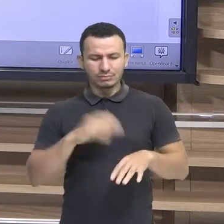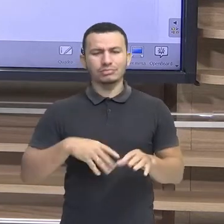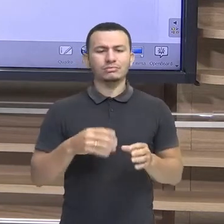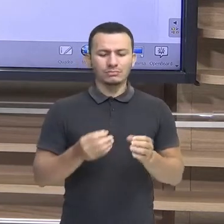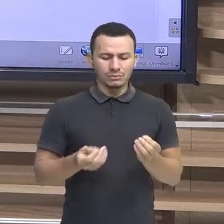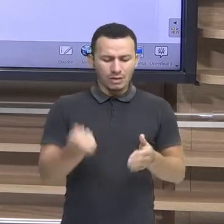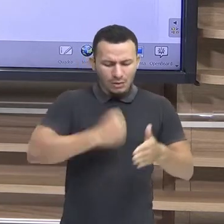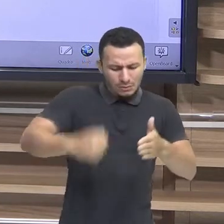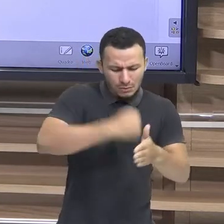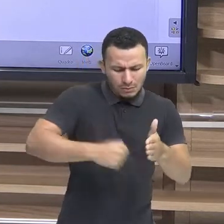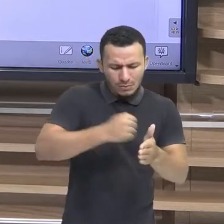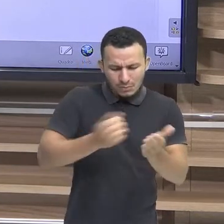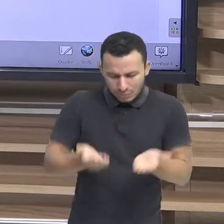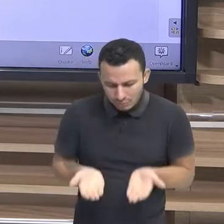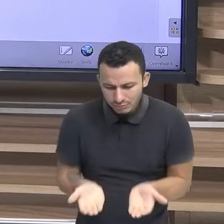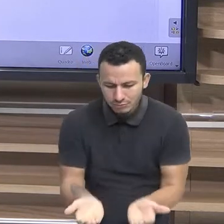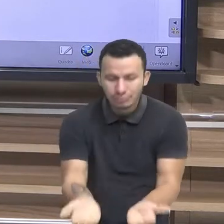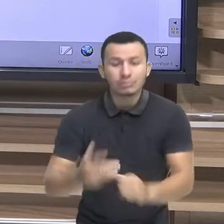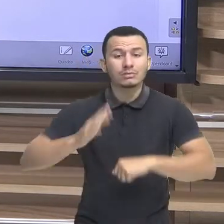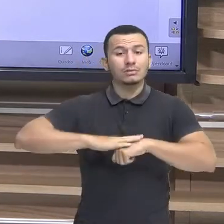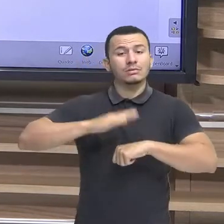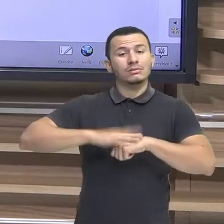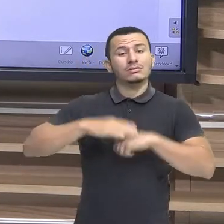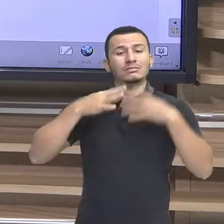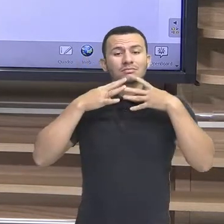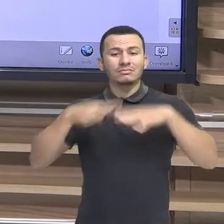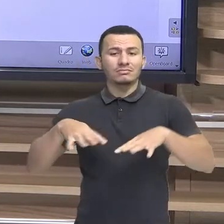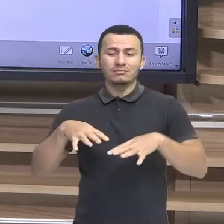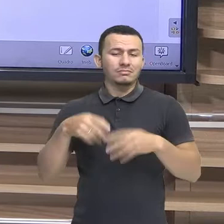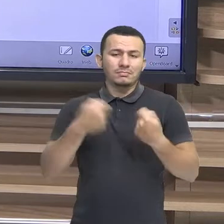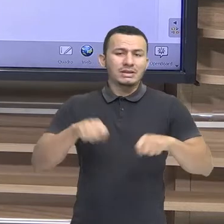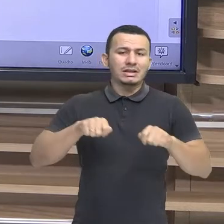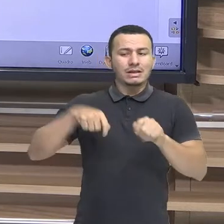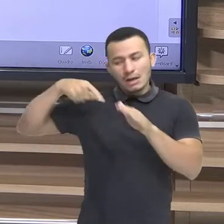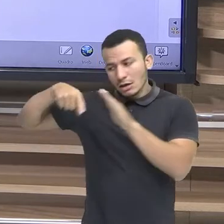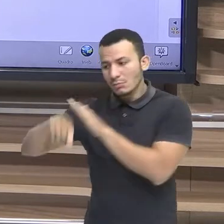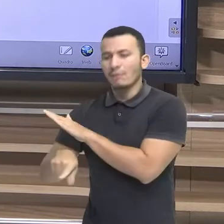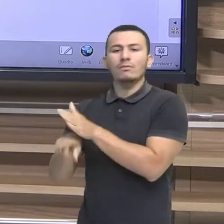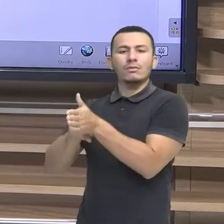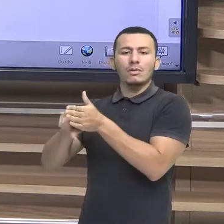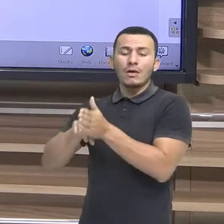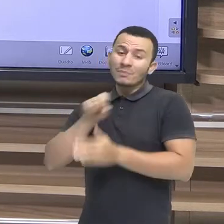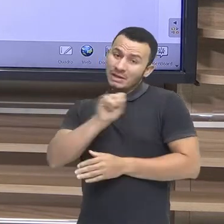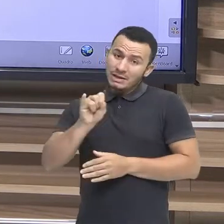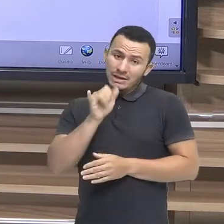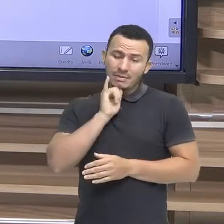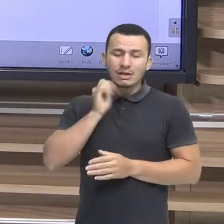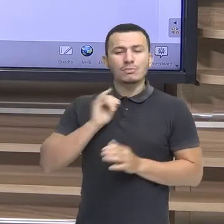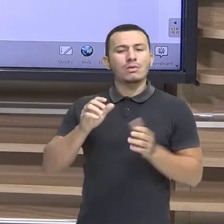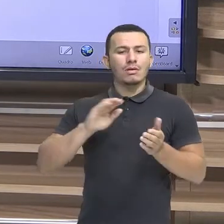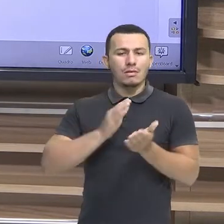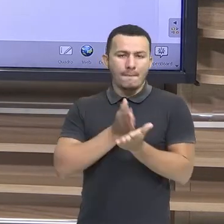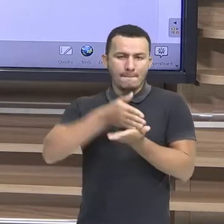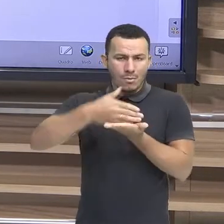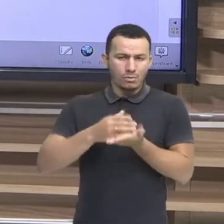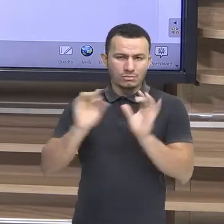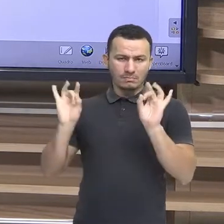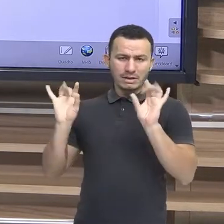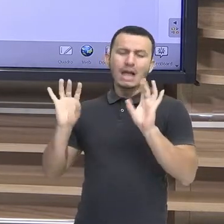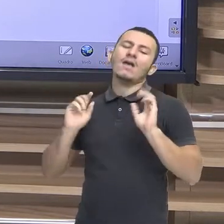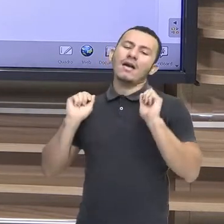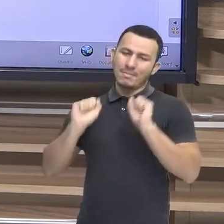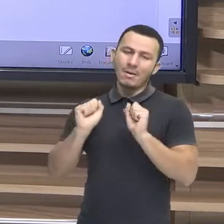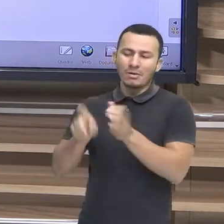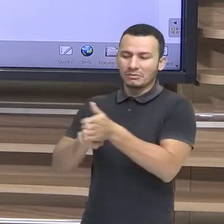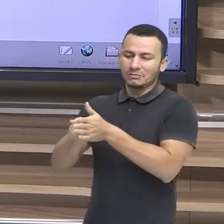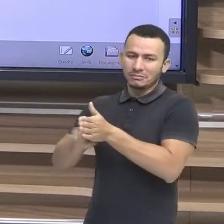joga no forno lá e o bolo vai sair. Então não precisa né? A não ser que queira fazer um bolo diferente, né?